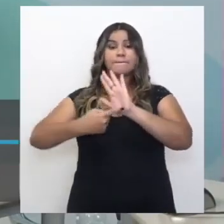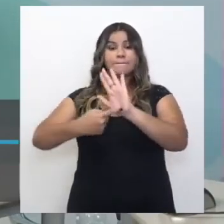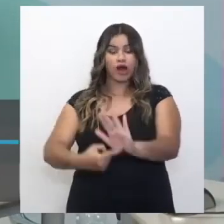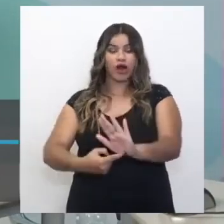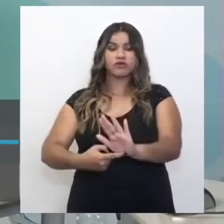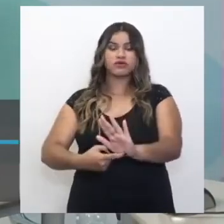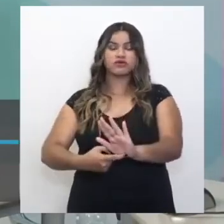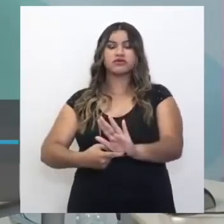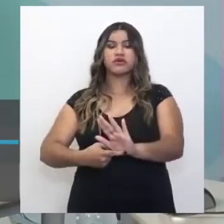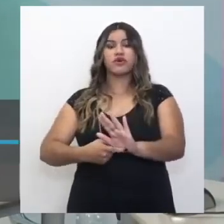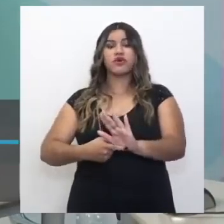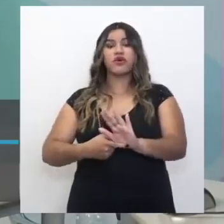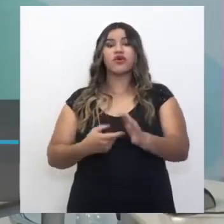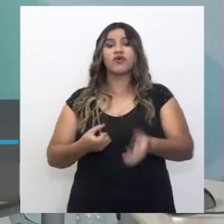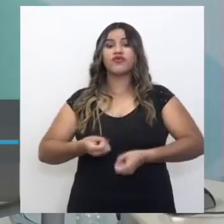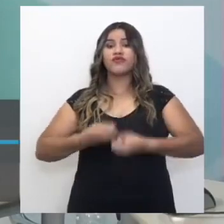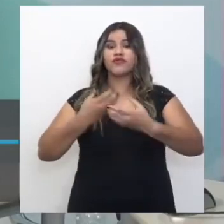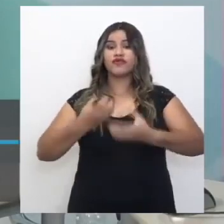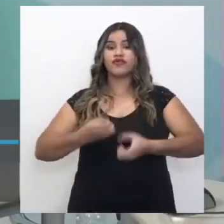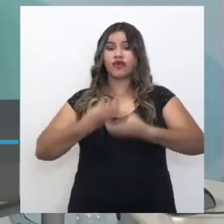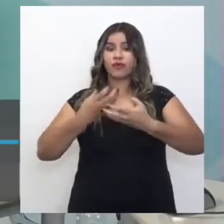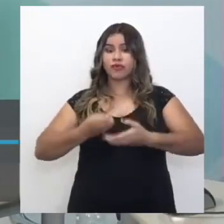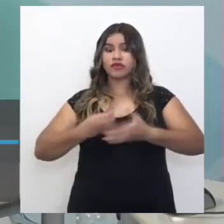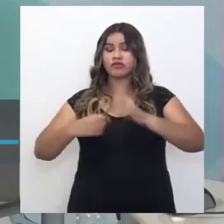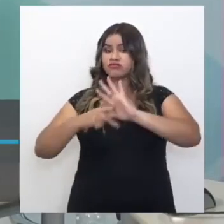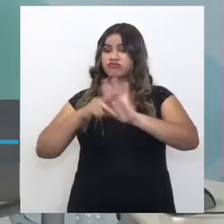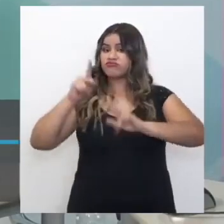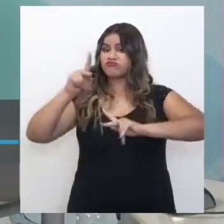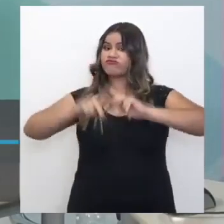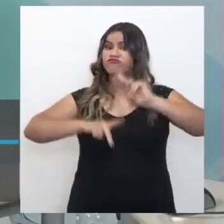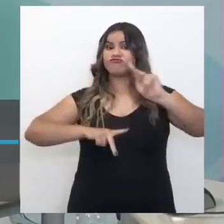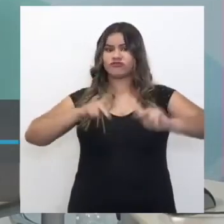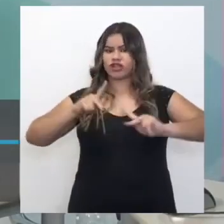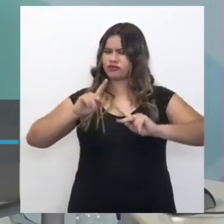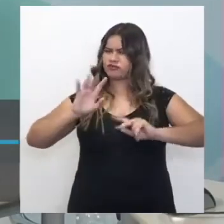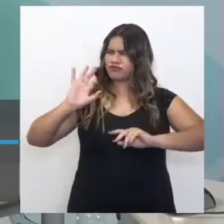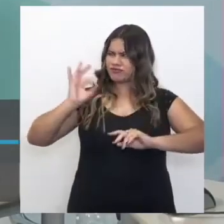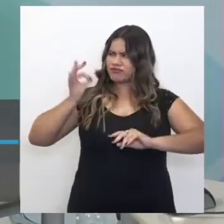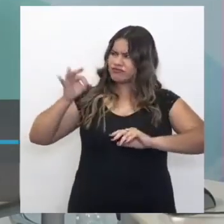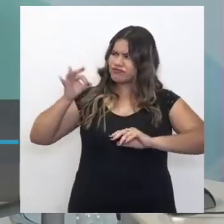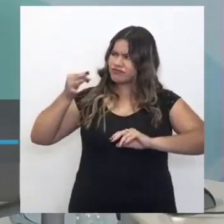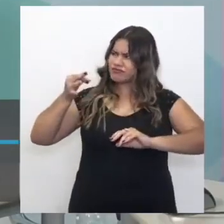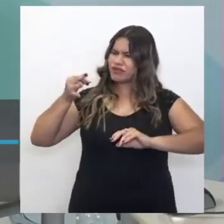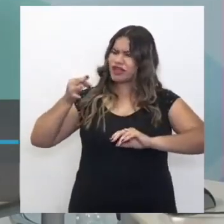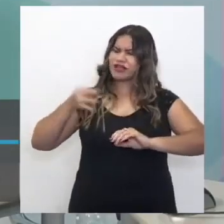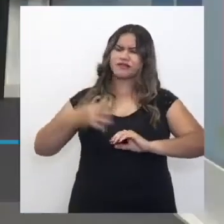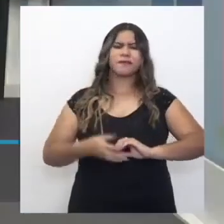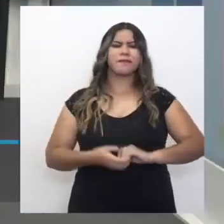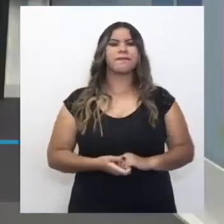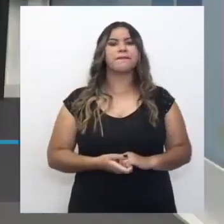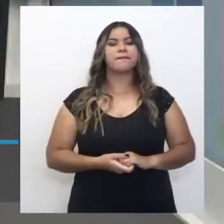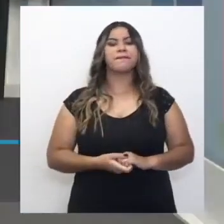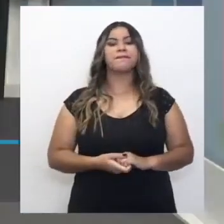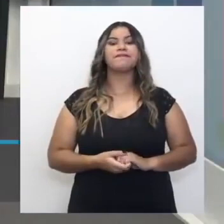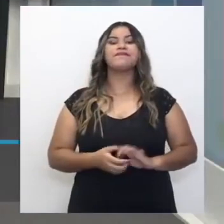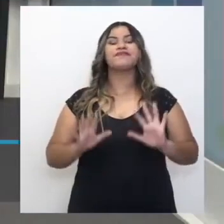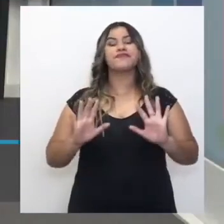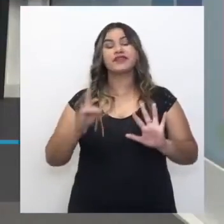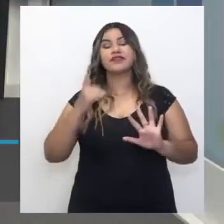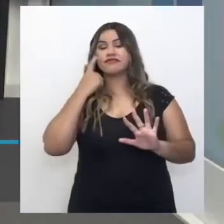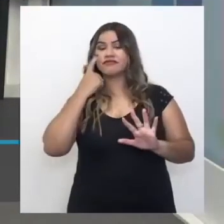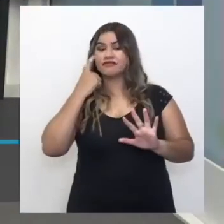demonstram dados populacionais. É isso mesmo que a questão estava trazendo? Então vamos ver aí, né? Então